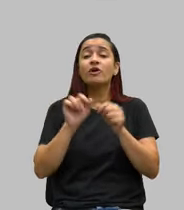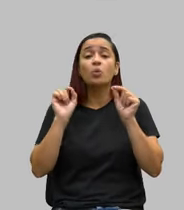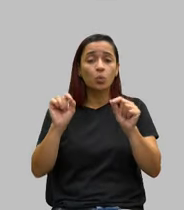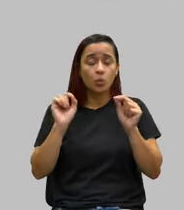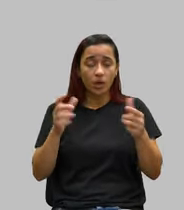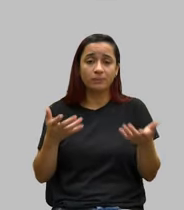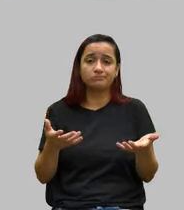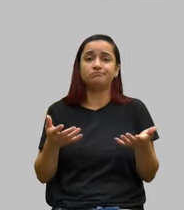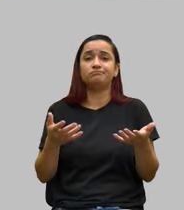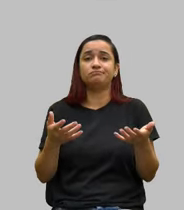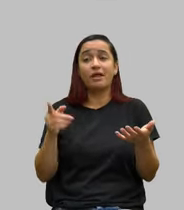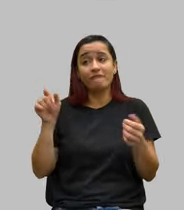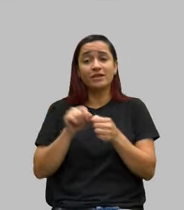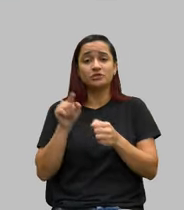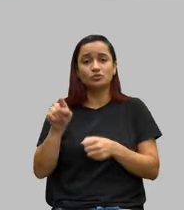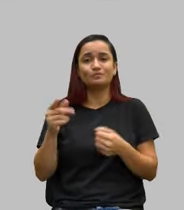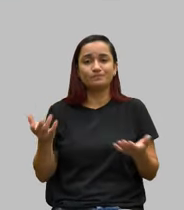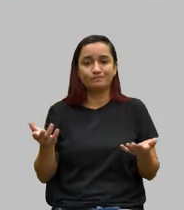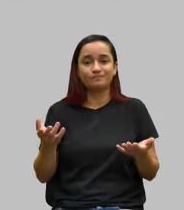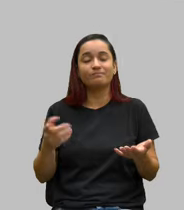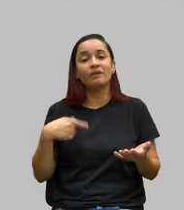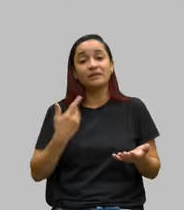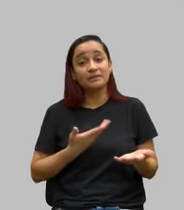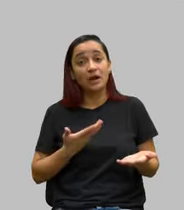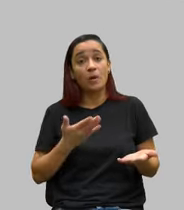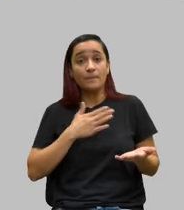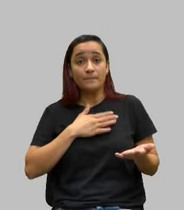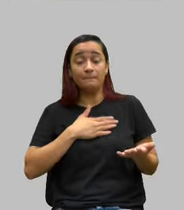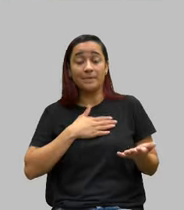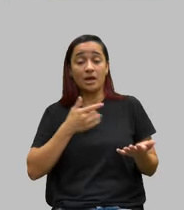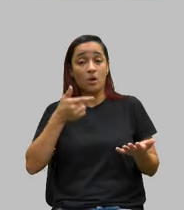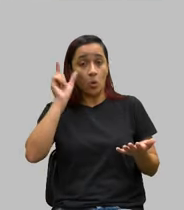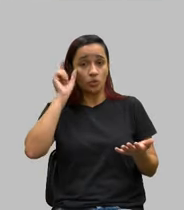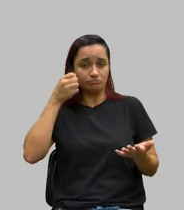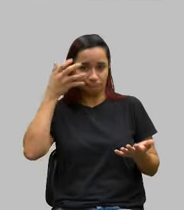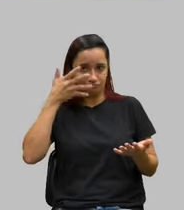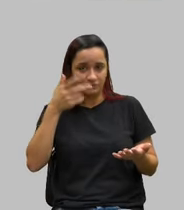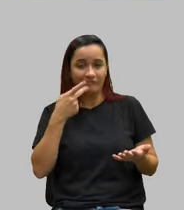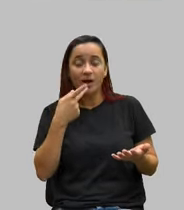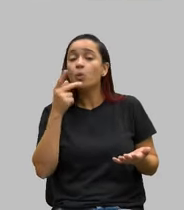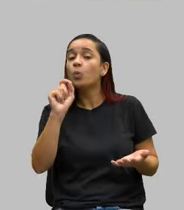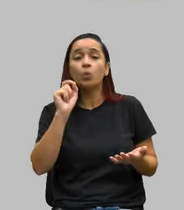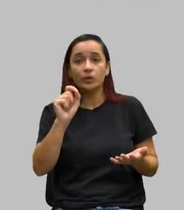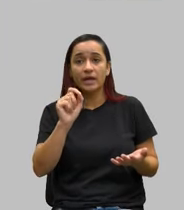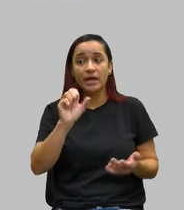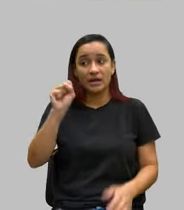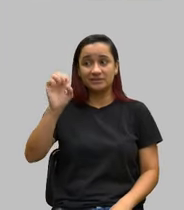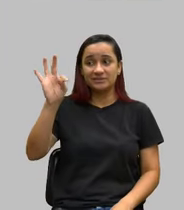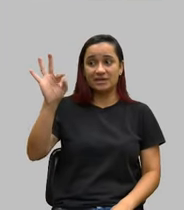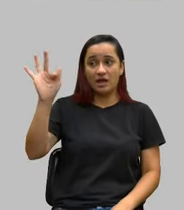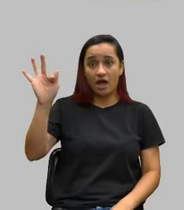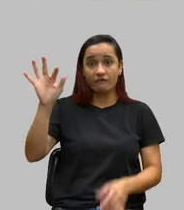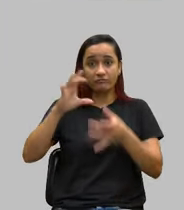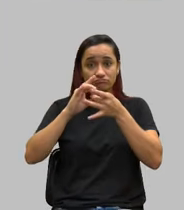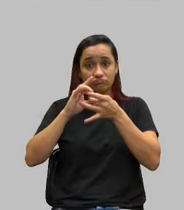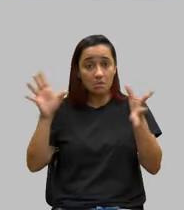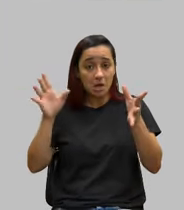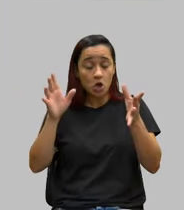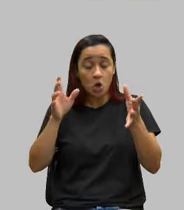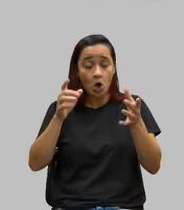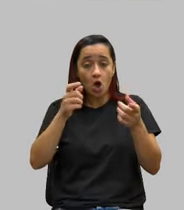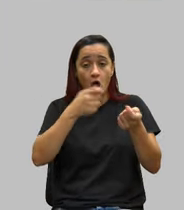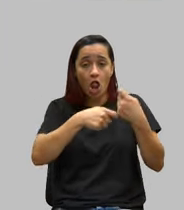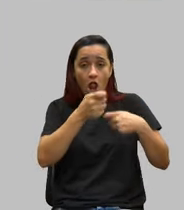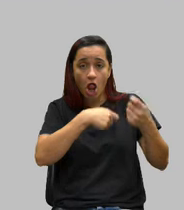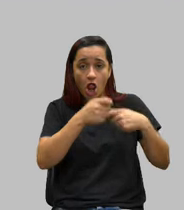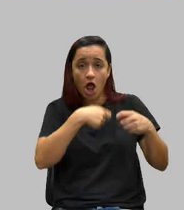aí então secretário a minha a minha fala ontem foi dis seguinte o Supremo oficializou o tráfico de drogas